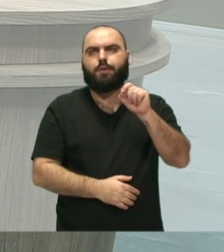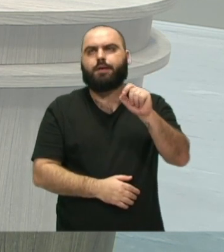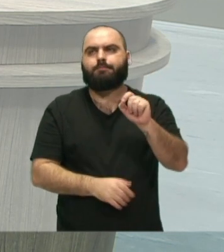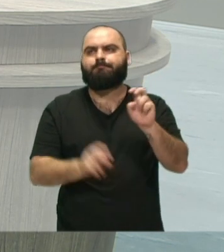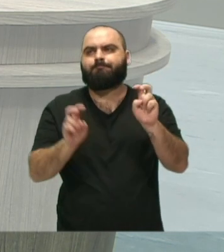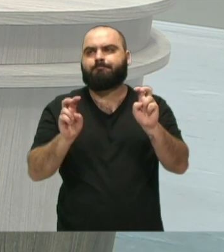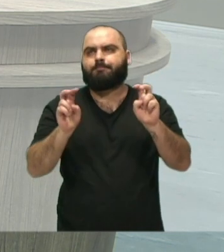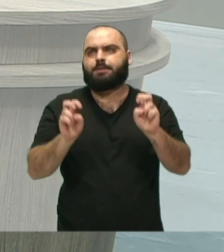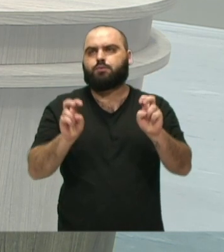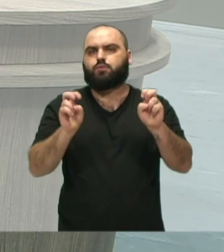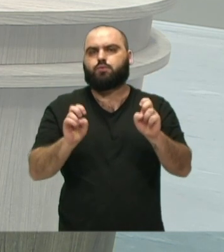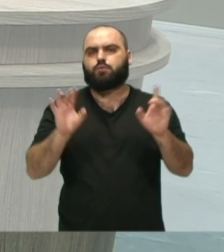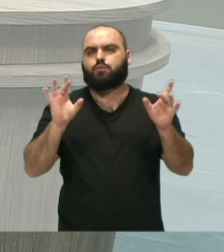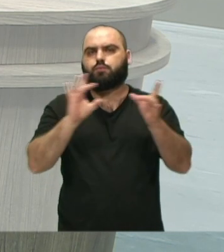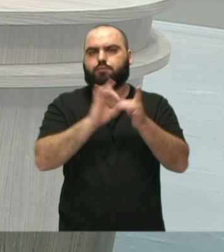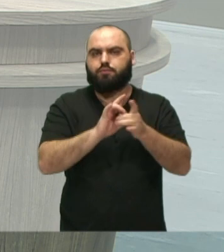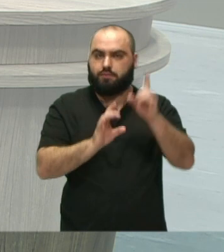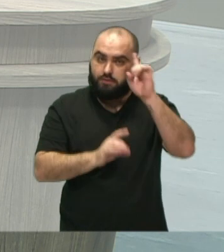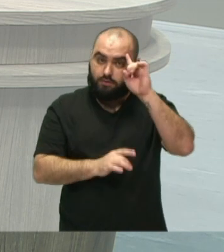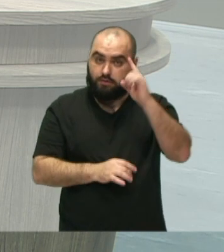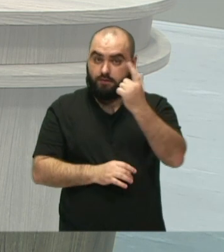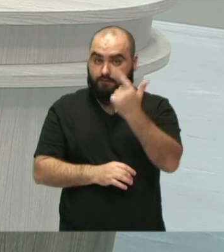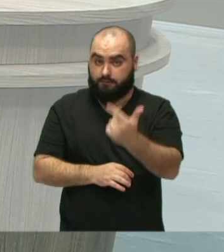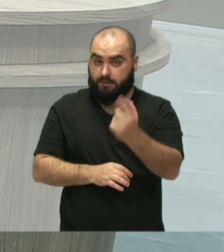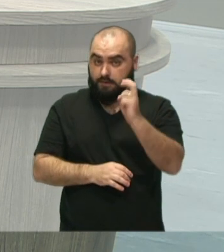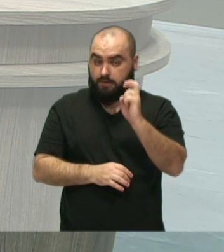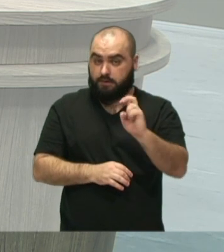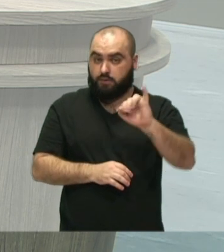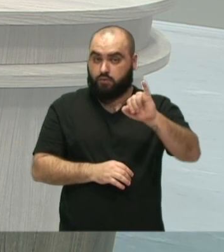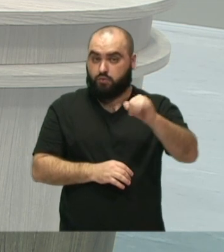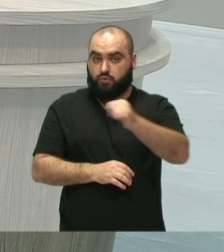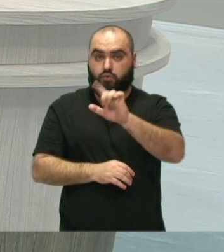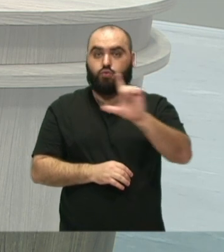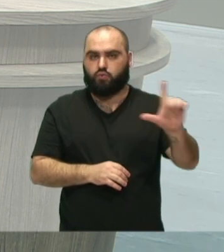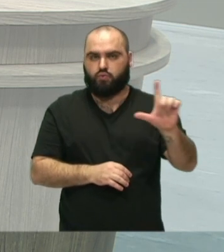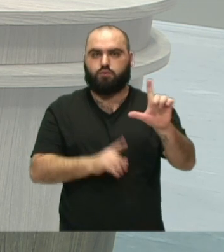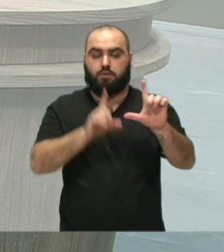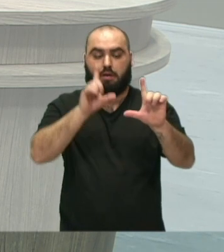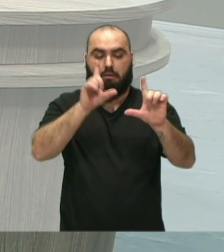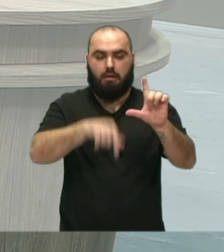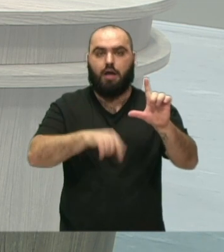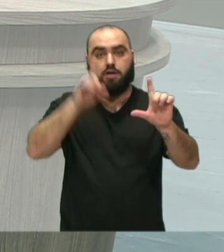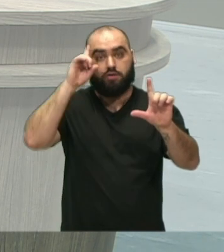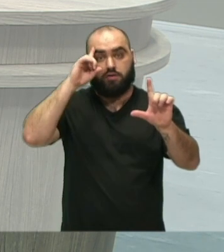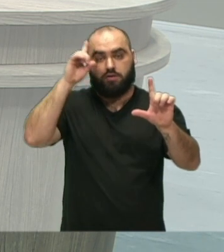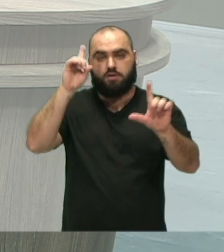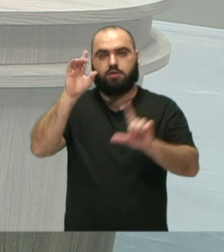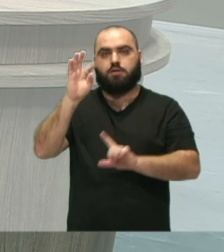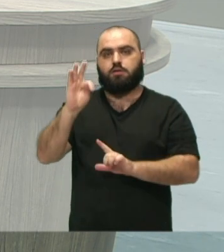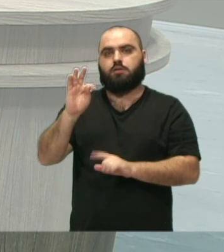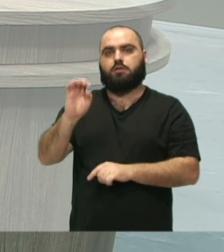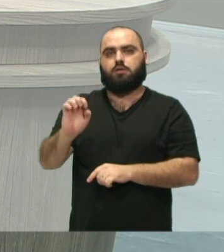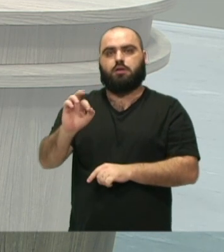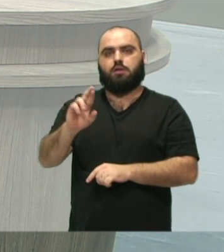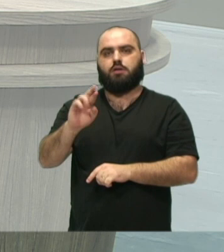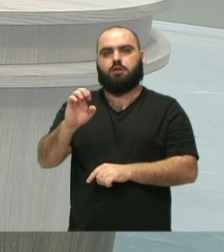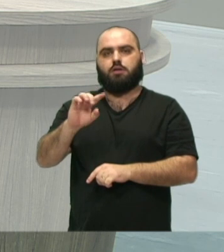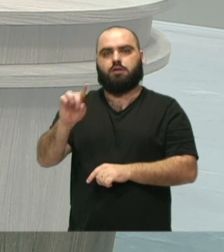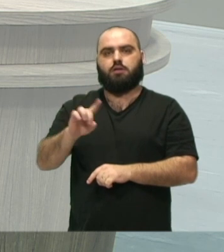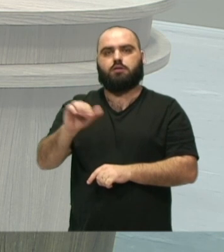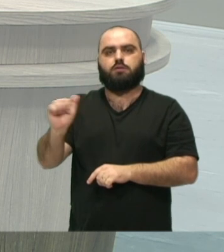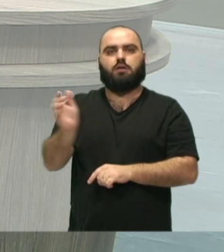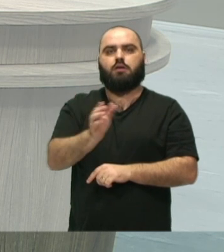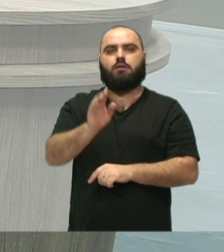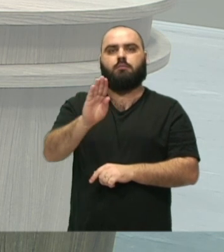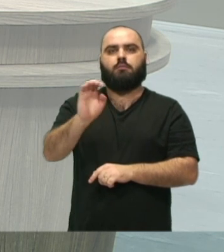principalmente ligado ao 25 de julho, que é, né, o dia de Dia Nacional de Teresa de